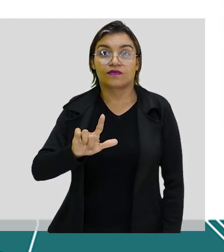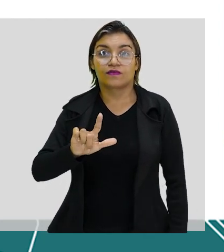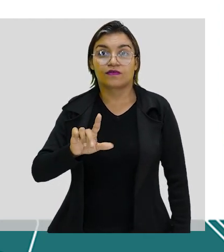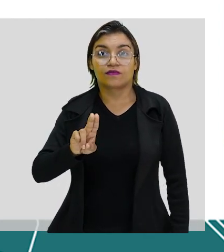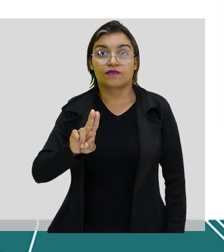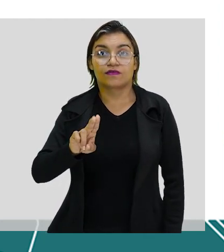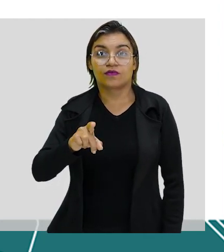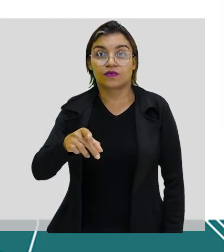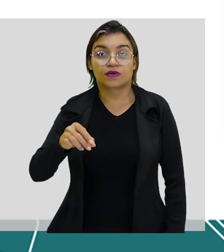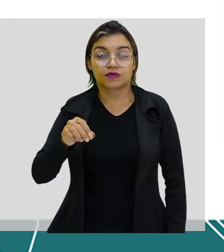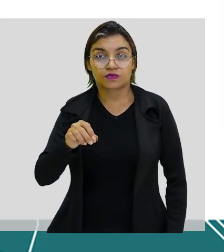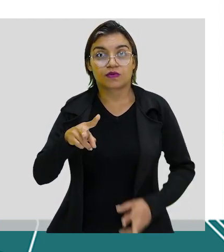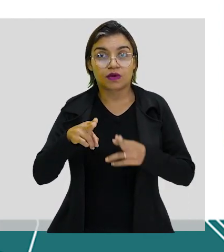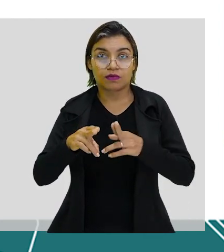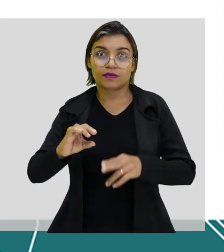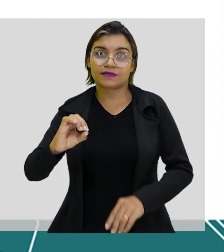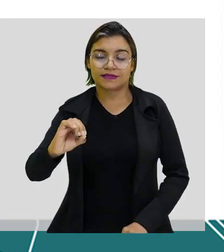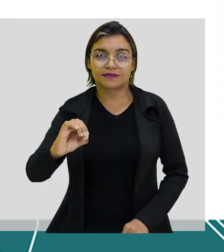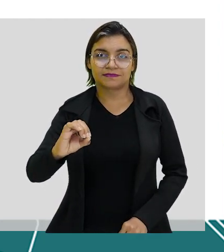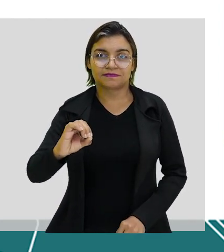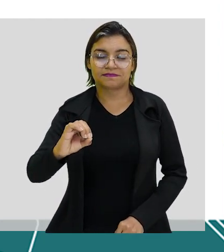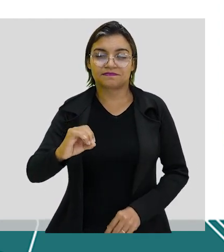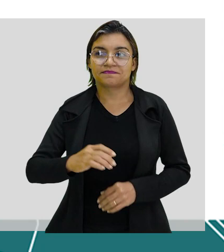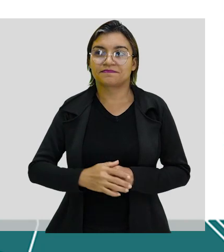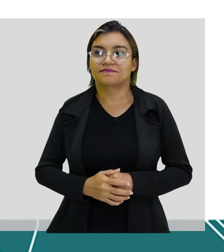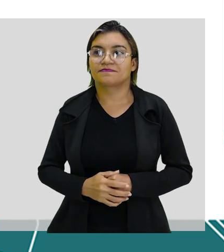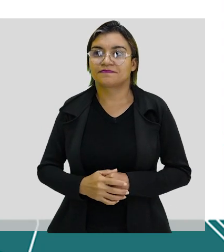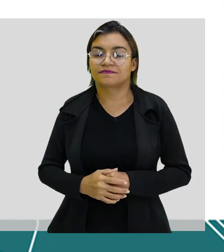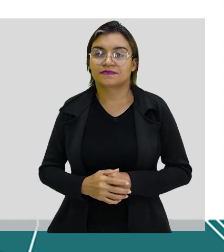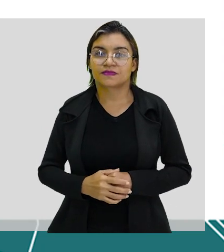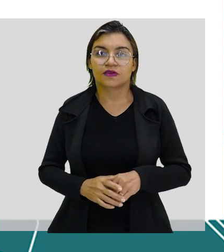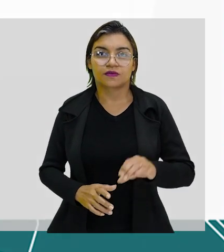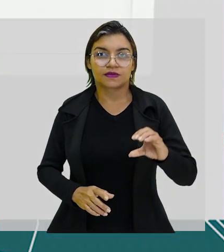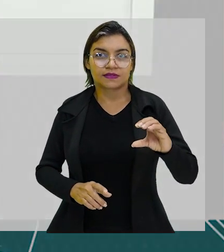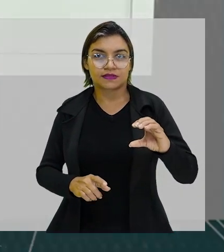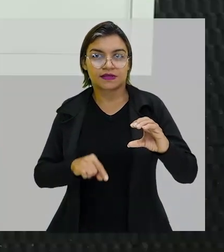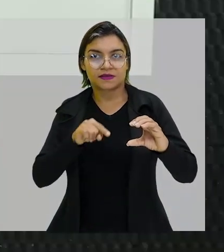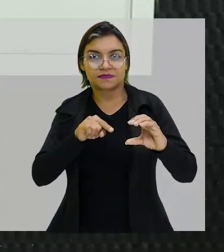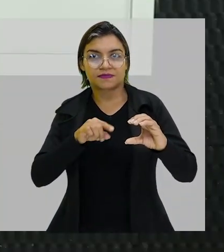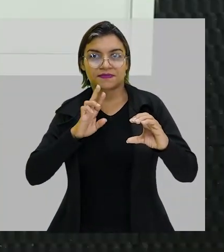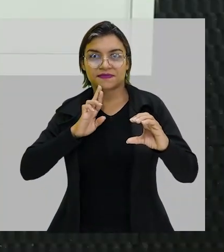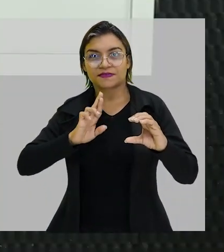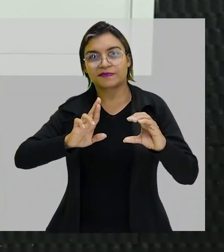Então a resposta correta nós encontramos lá na letra C.